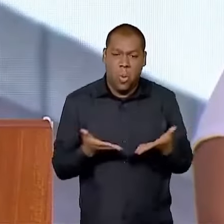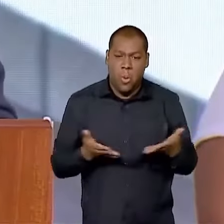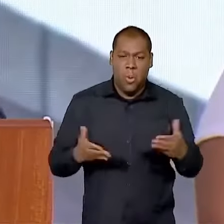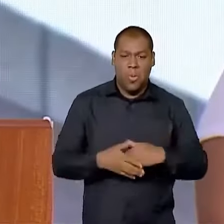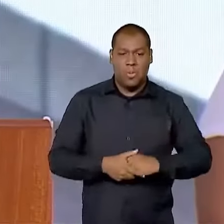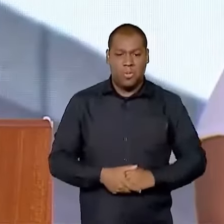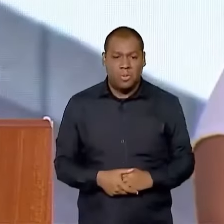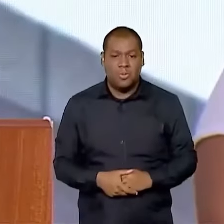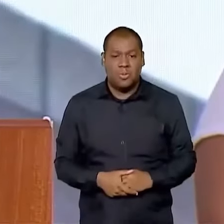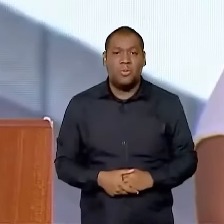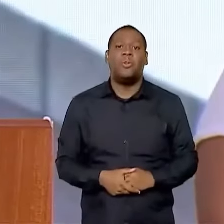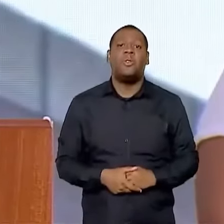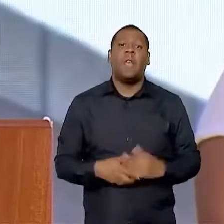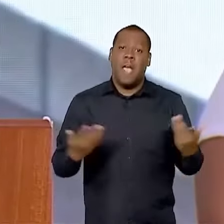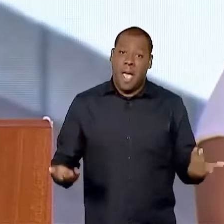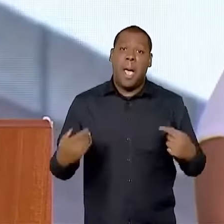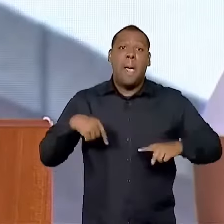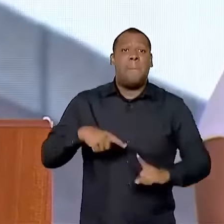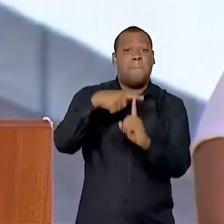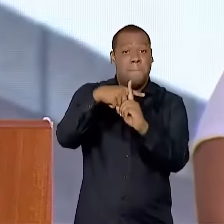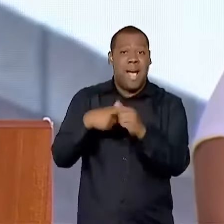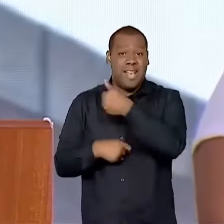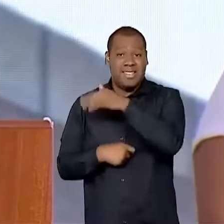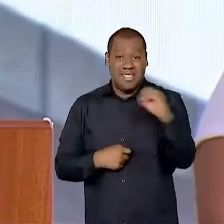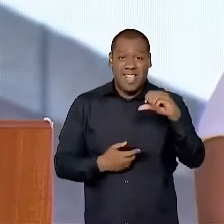essas 100, vão ser, me parece que